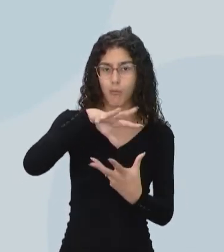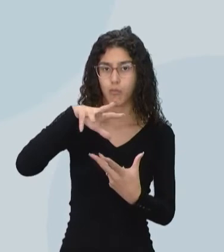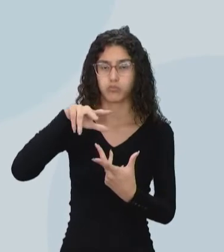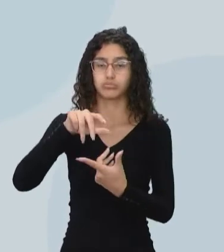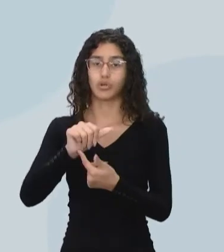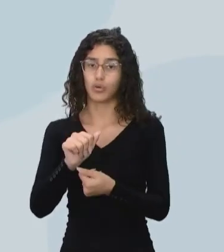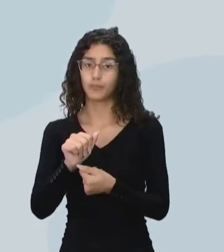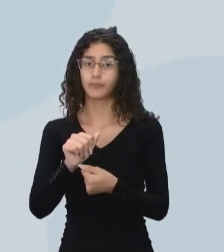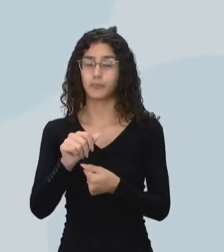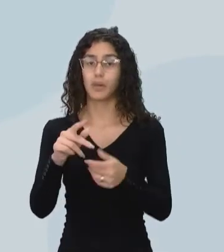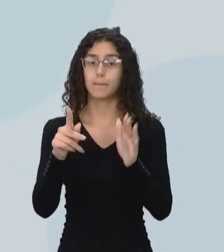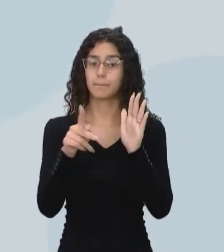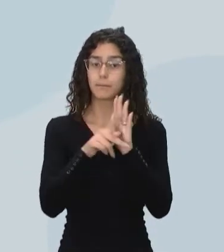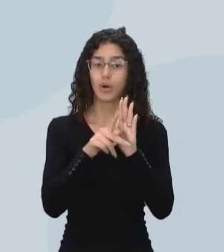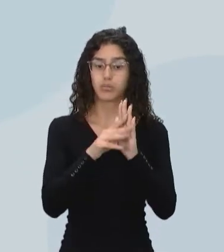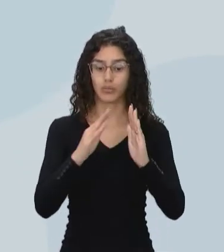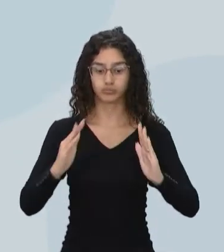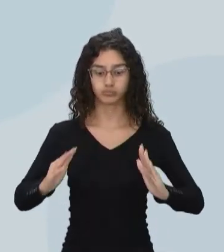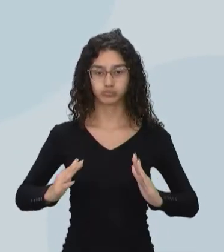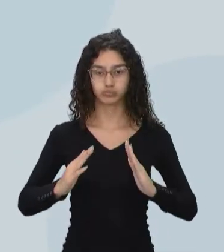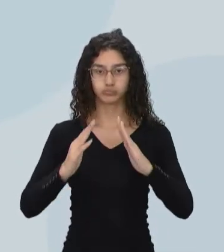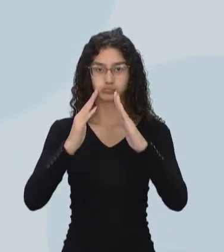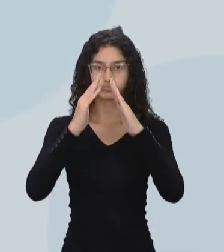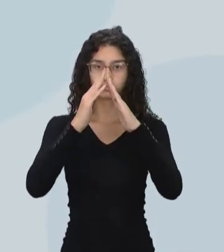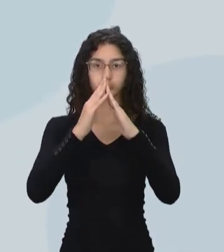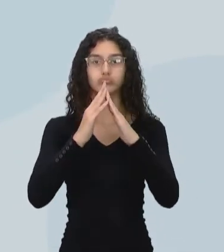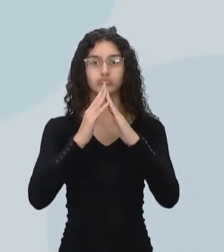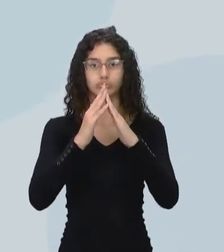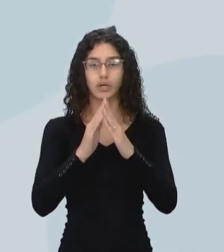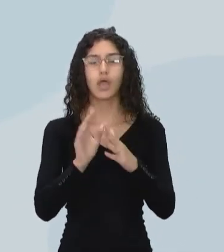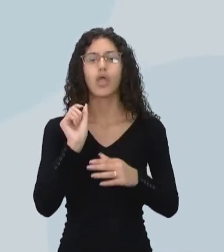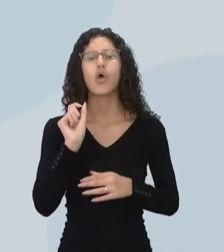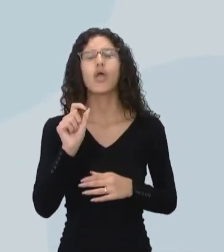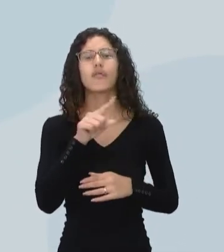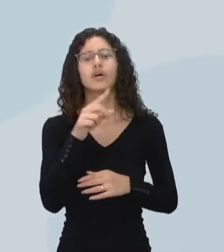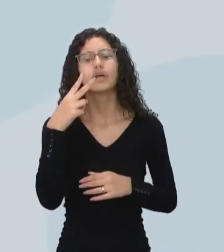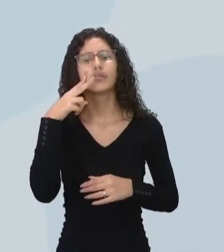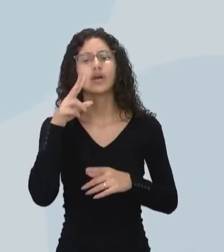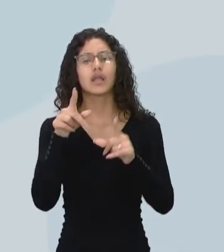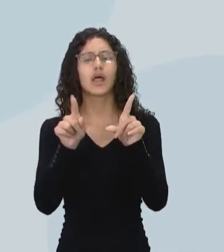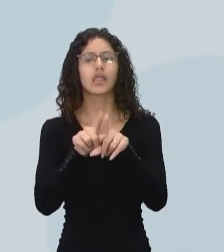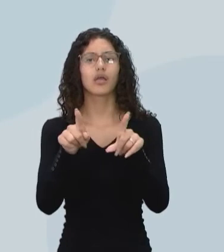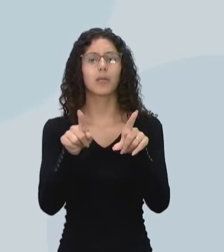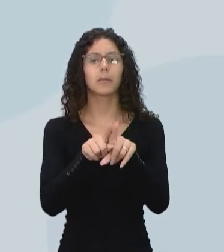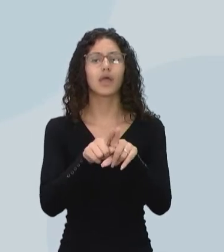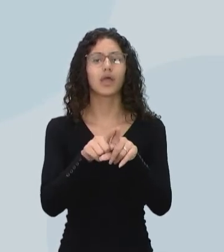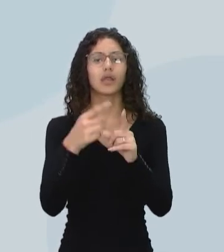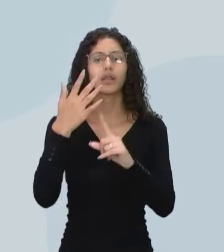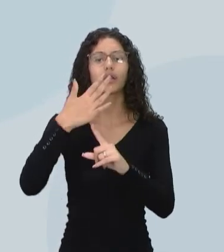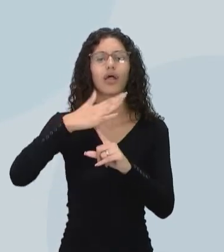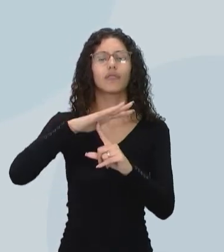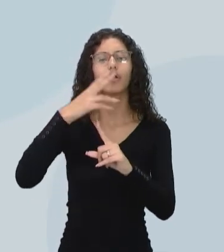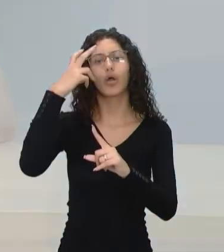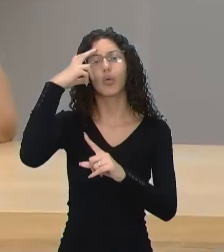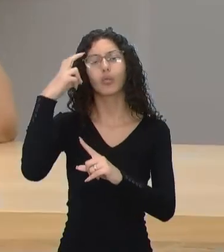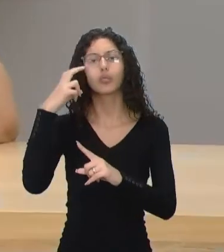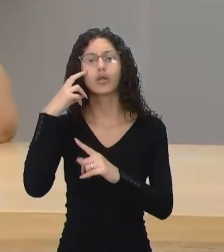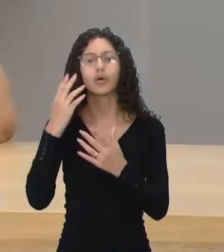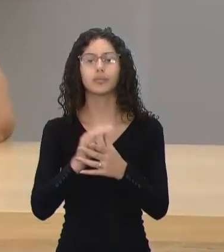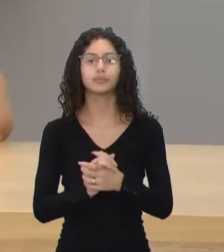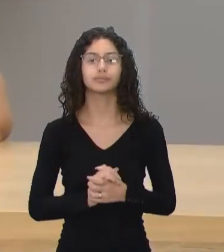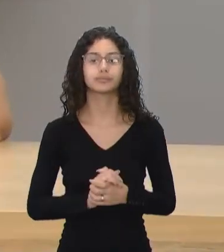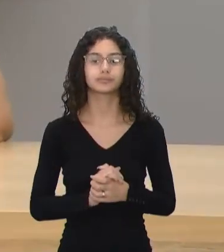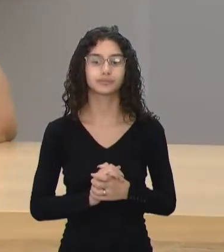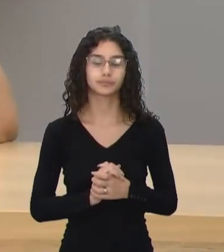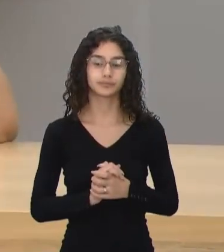Paris pela Torre Eiffel que estava sendo inaugurada. E o que você veria nessa feira cultural? Pode voltar